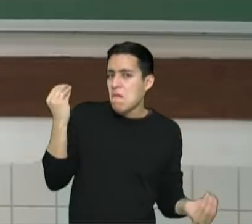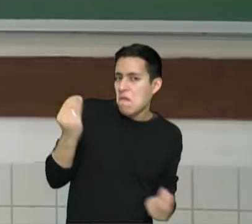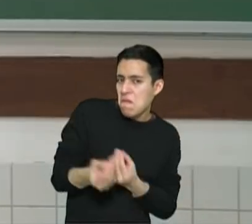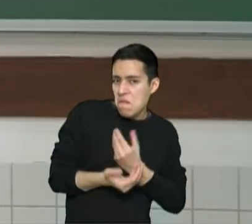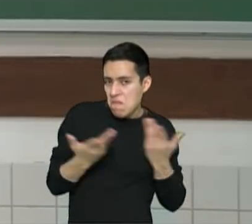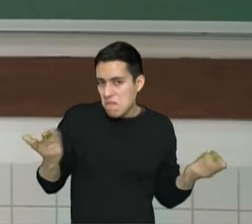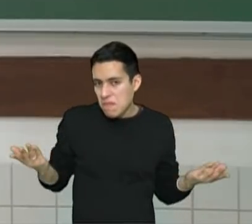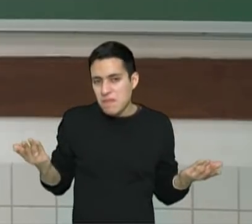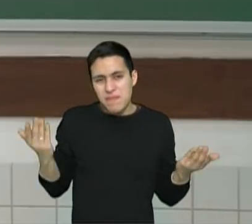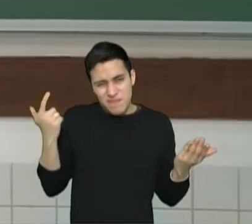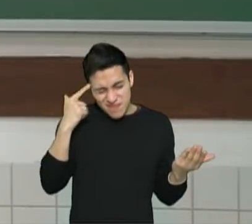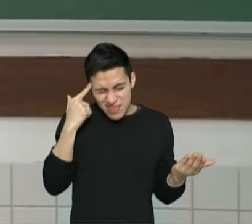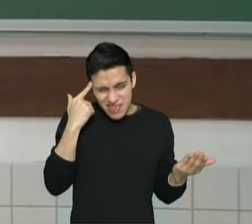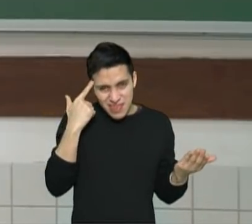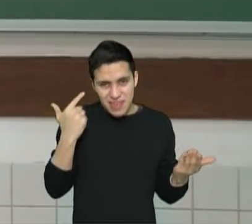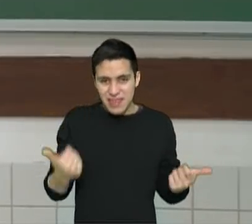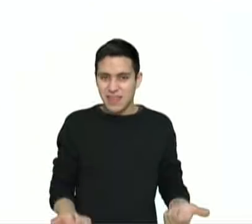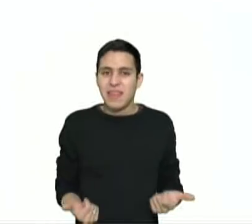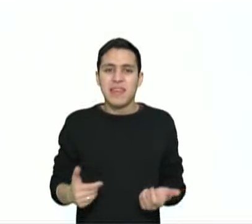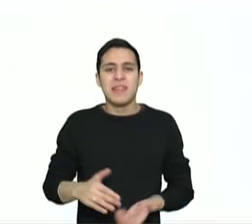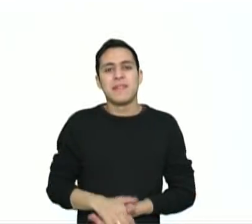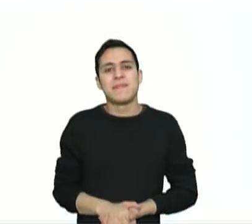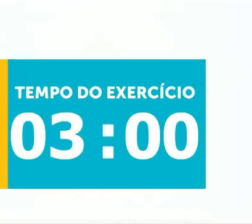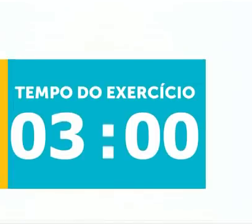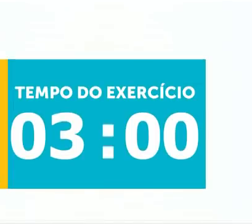questão? Pensar um pouquinho?